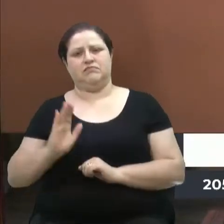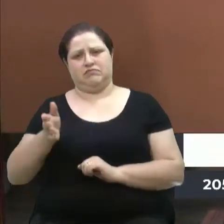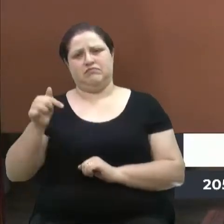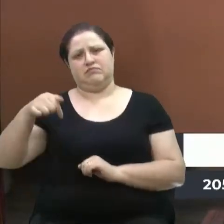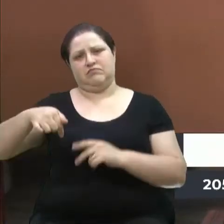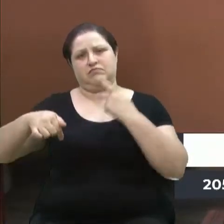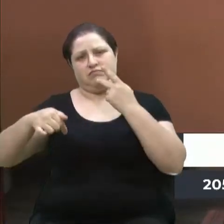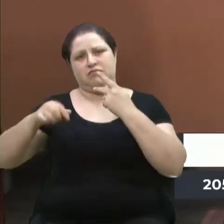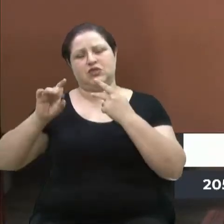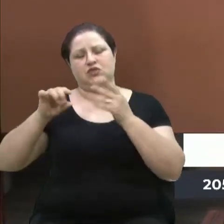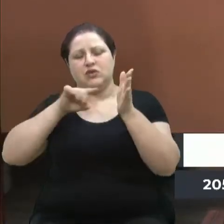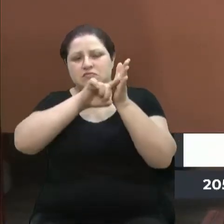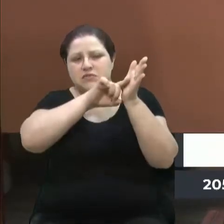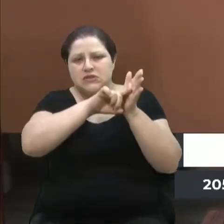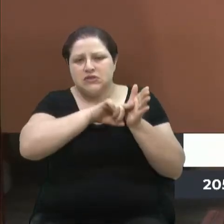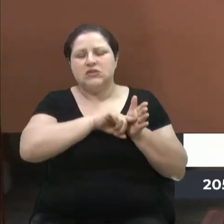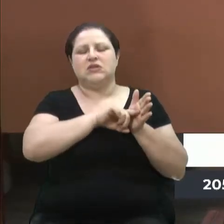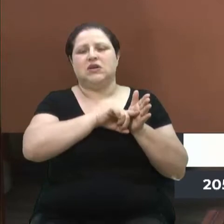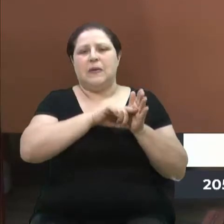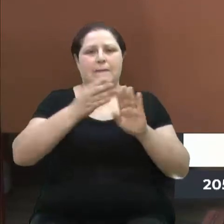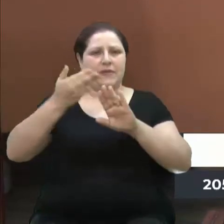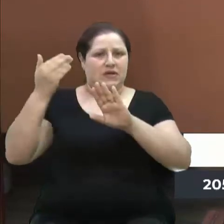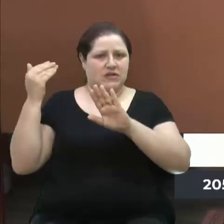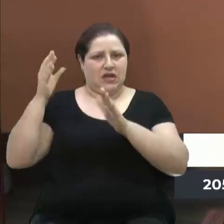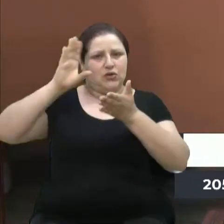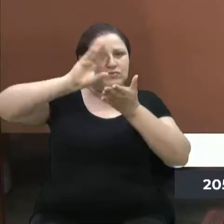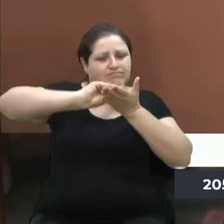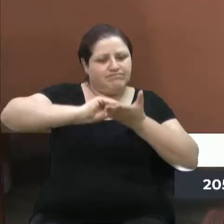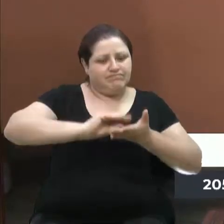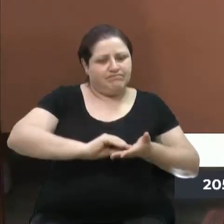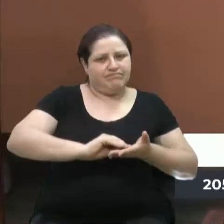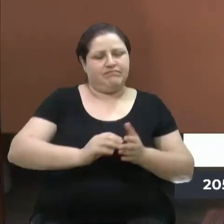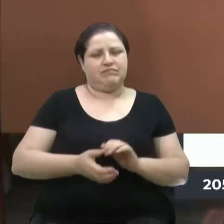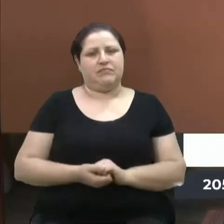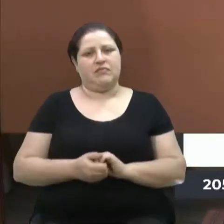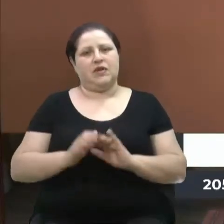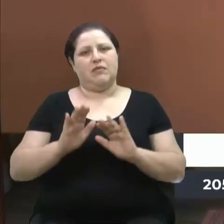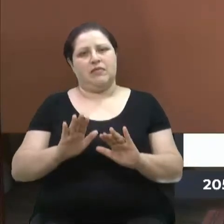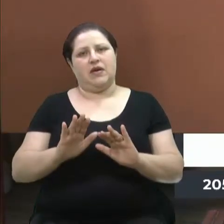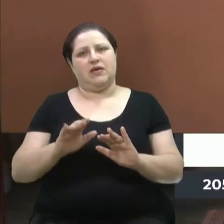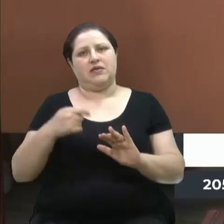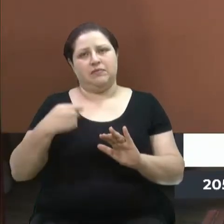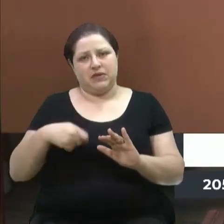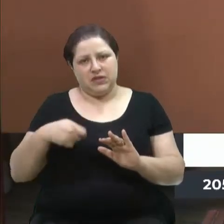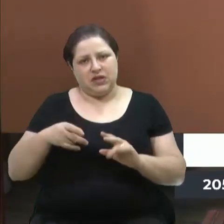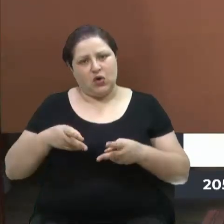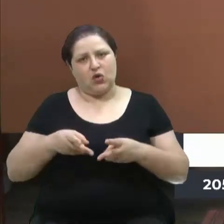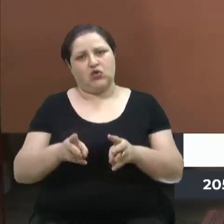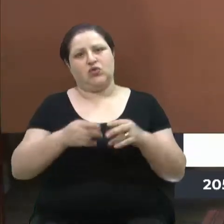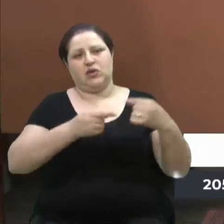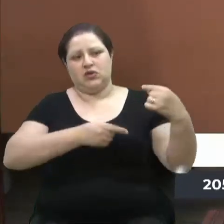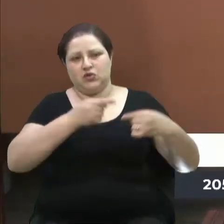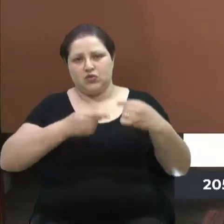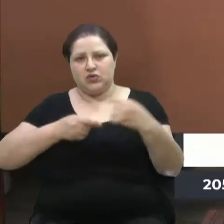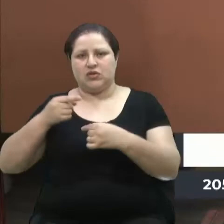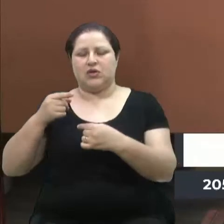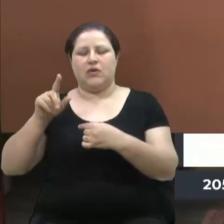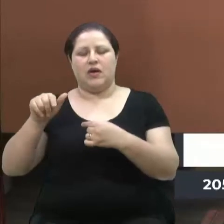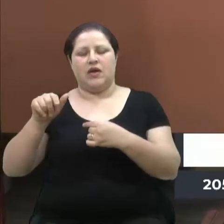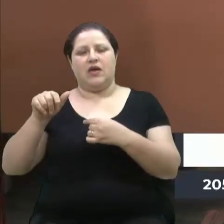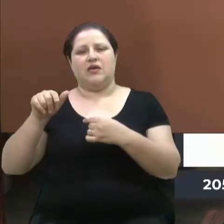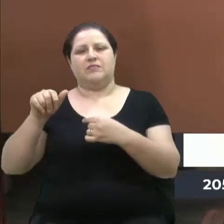só consultar os anais da casa que Costa agora Jamais eu disse que a discussão não deve continuar é um assunto polêmico Com